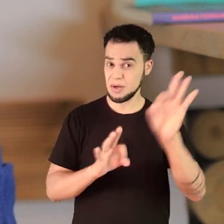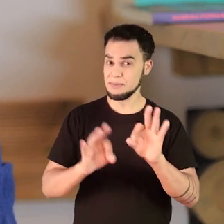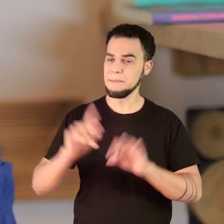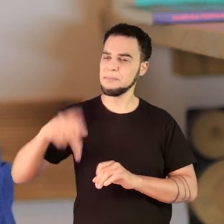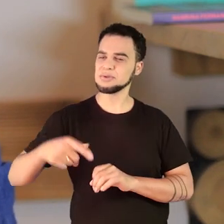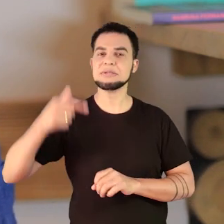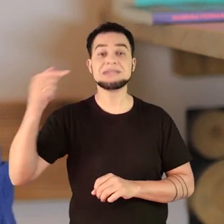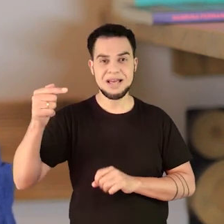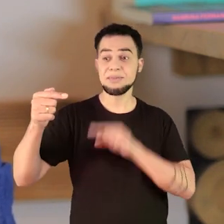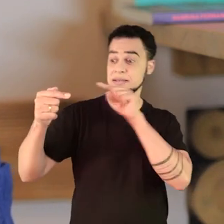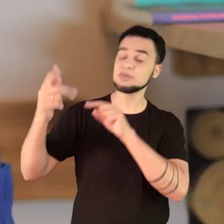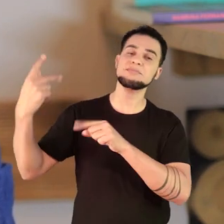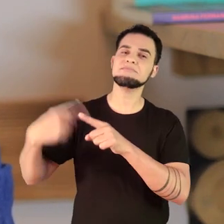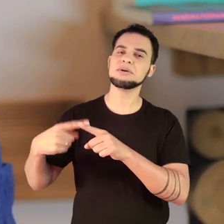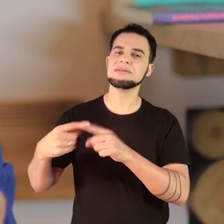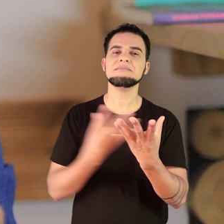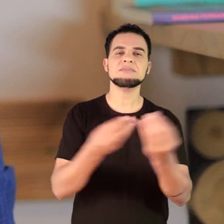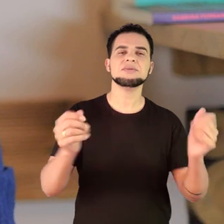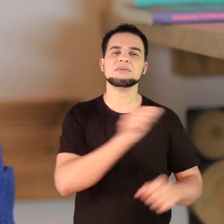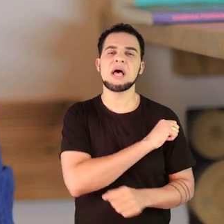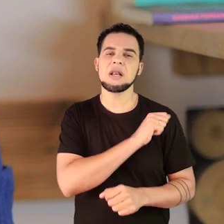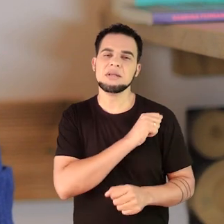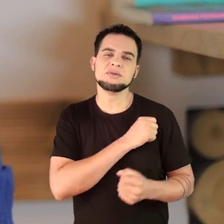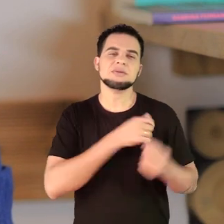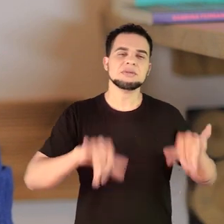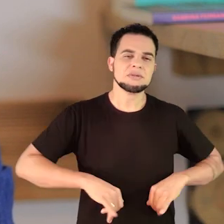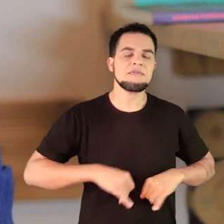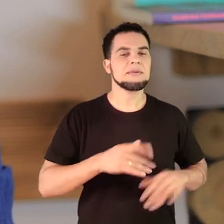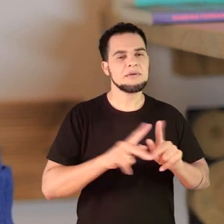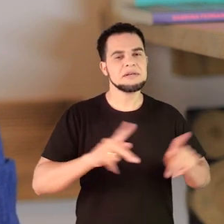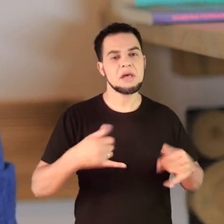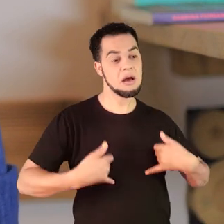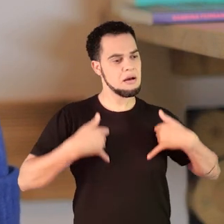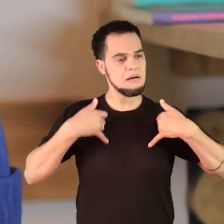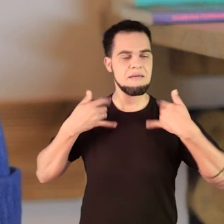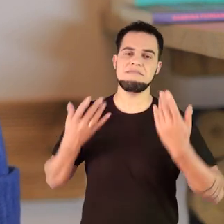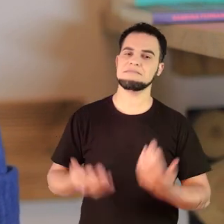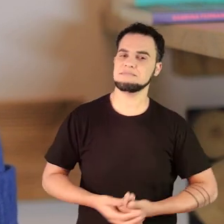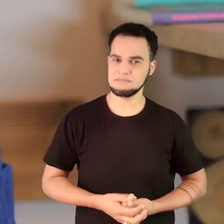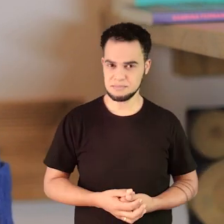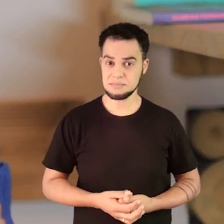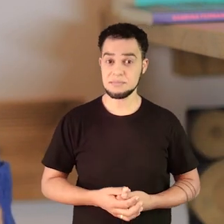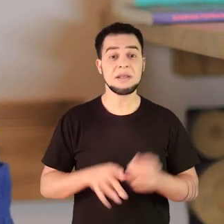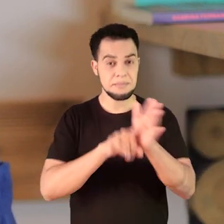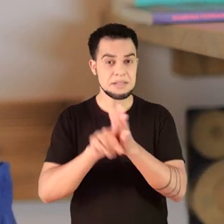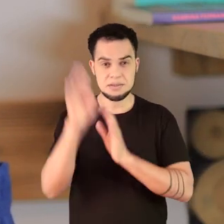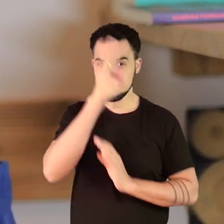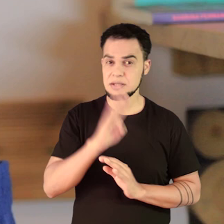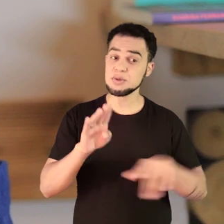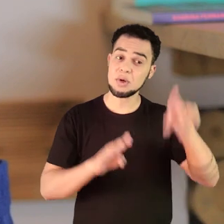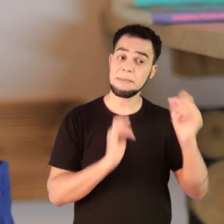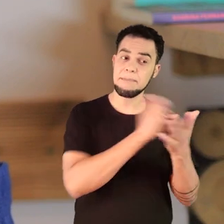7, que se mantém com a dor de muitos alunos e o ego de outros tantos professores. Fazer pesquisa no Brasil é ter que escolher entre